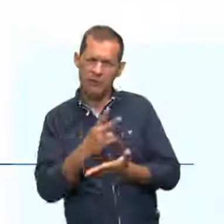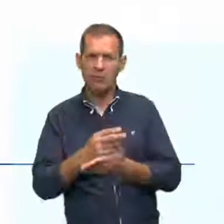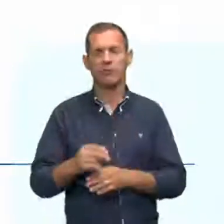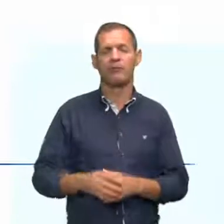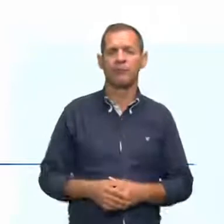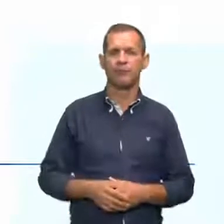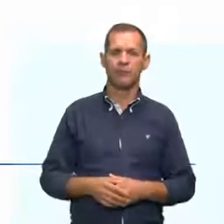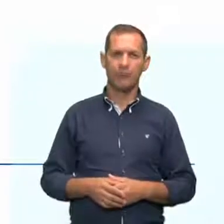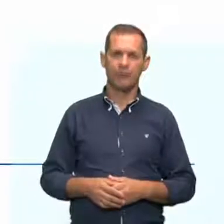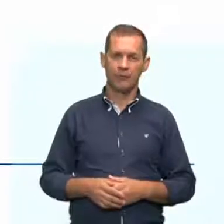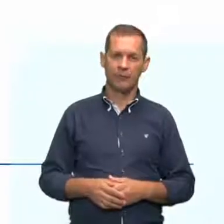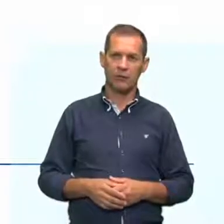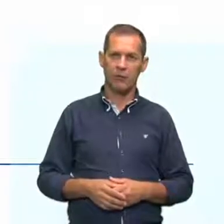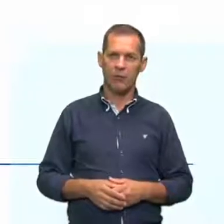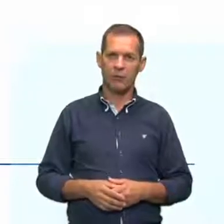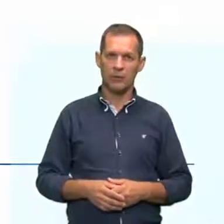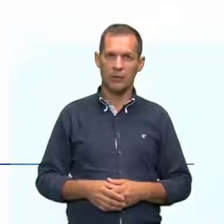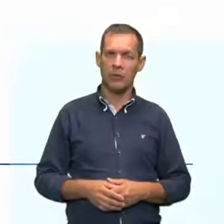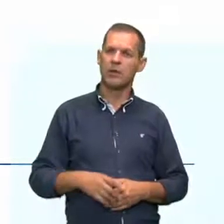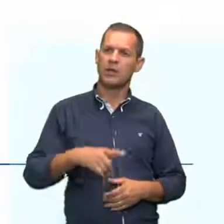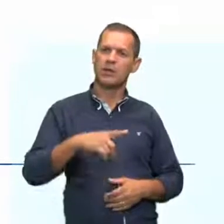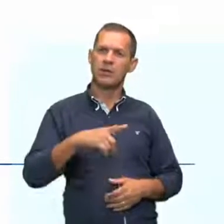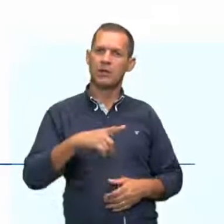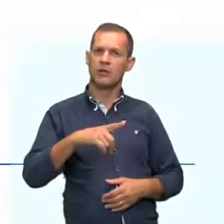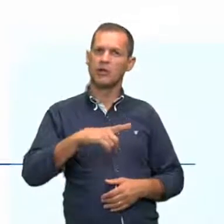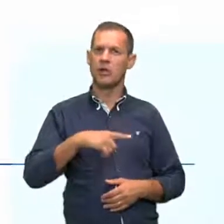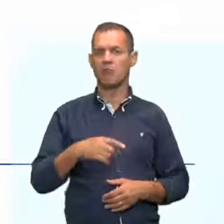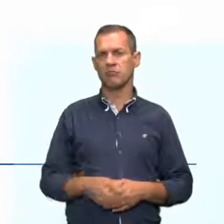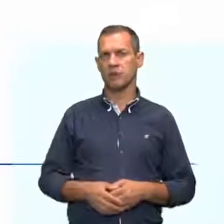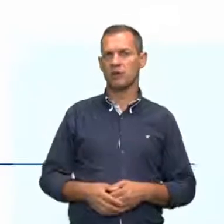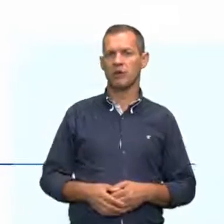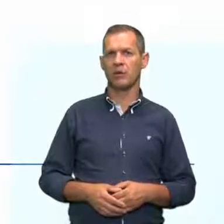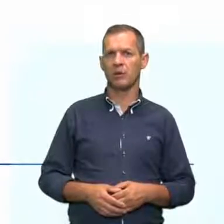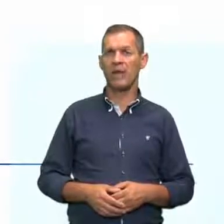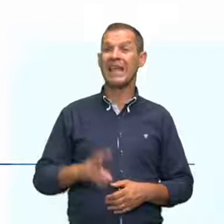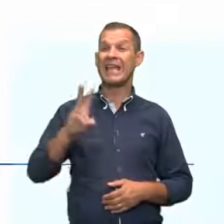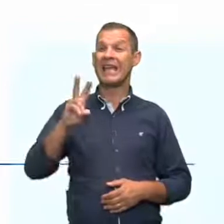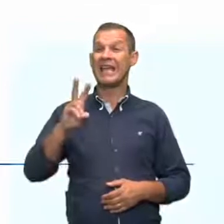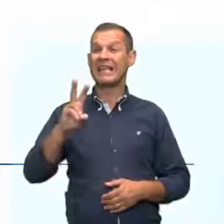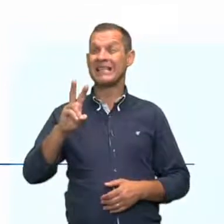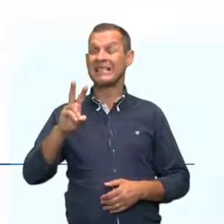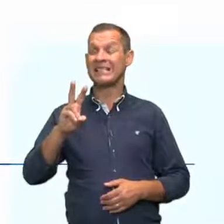aqui em 5 antes de Cristo,